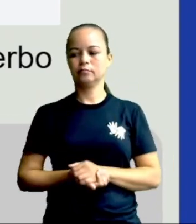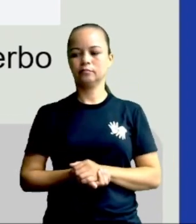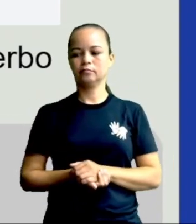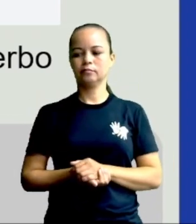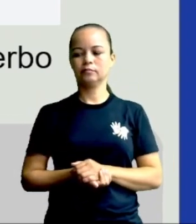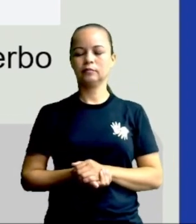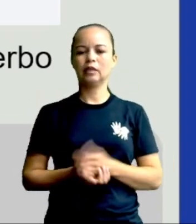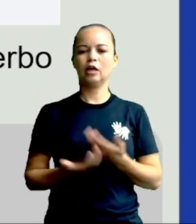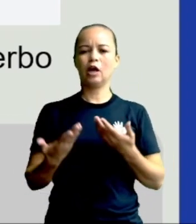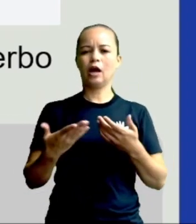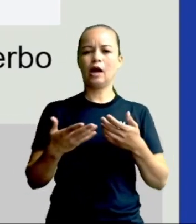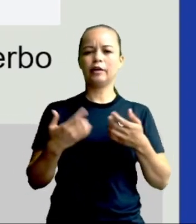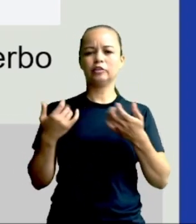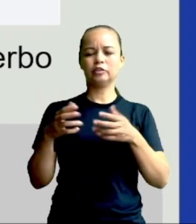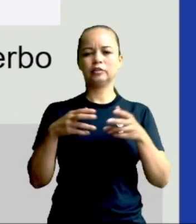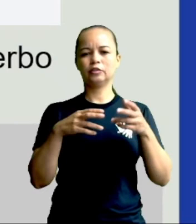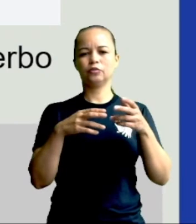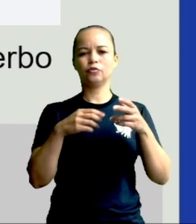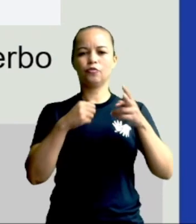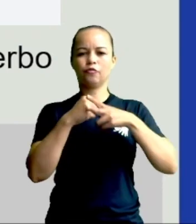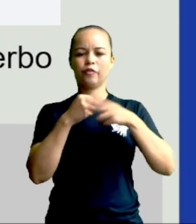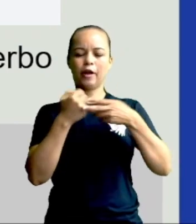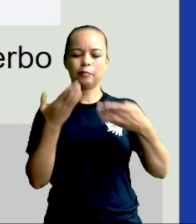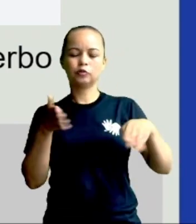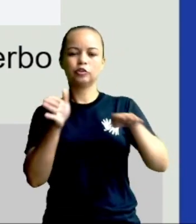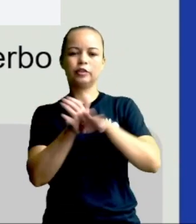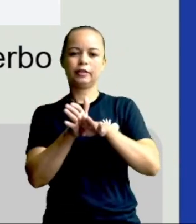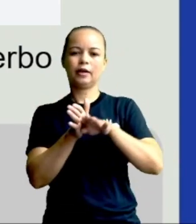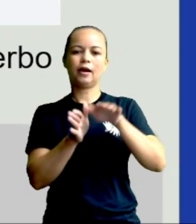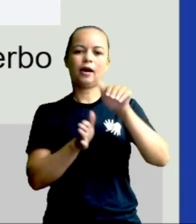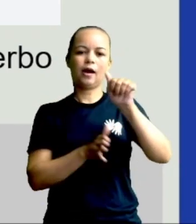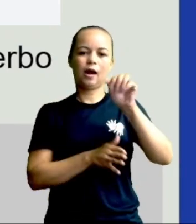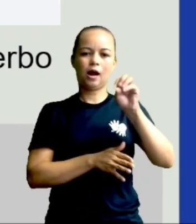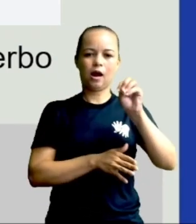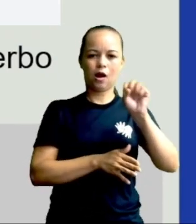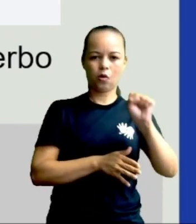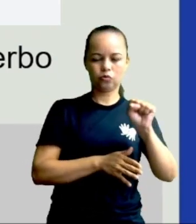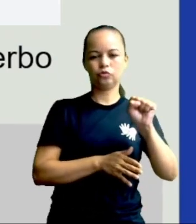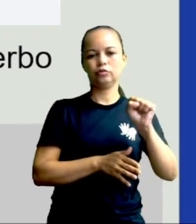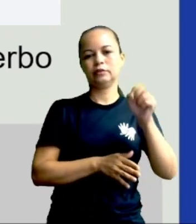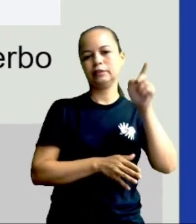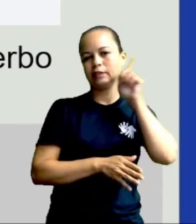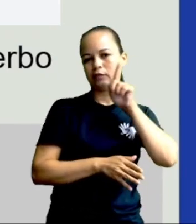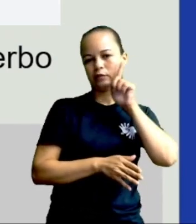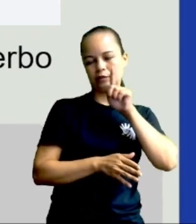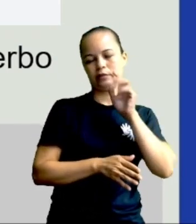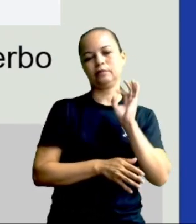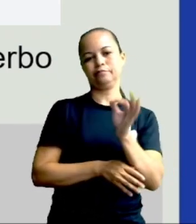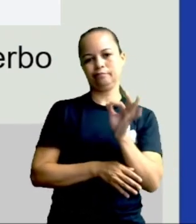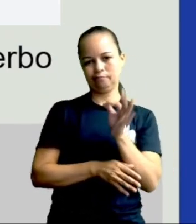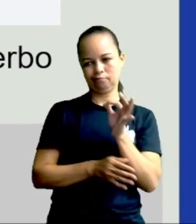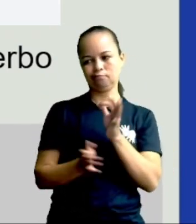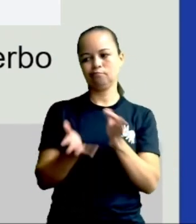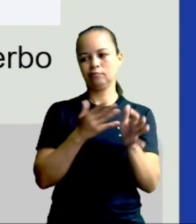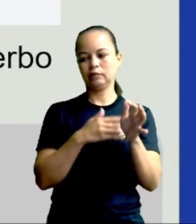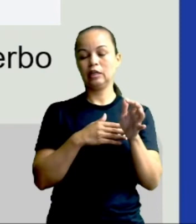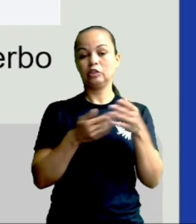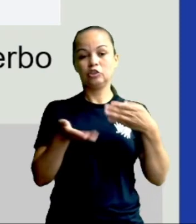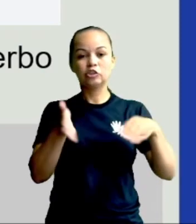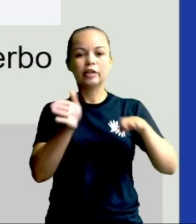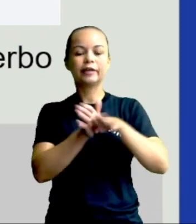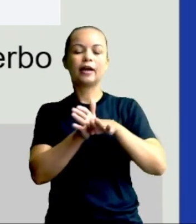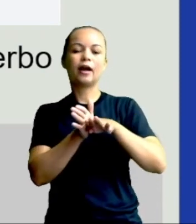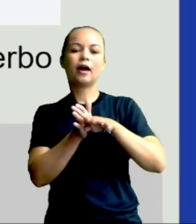ó regência do verbo chegar chegam ao Estados Unidos então está correta porque o verbo